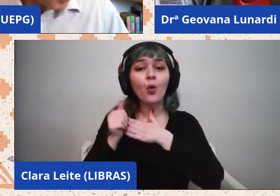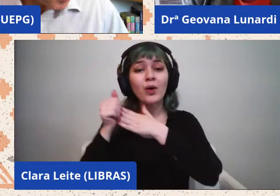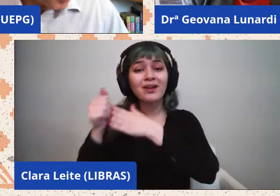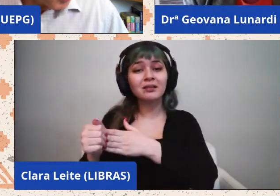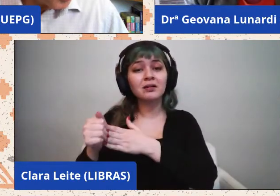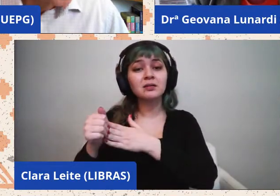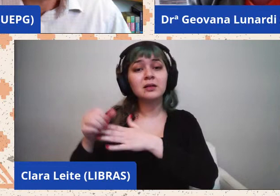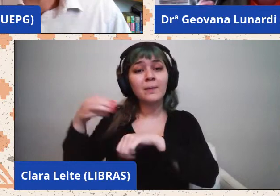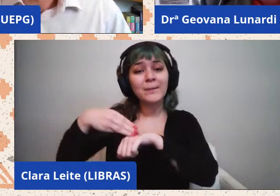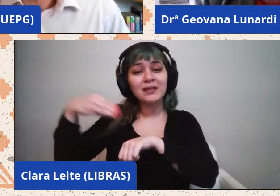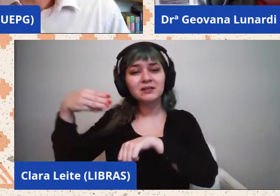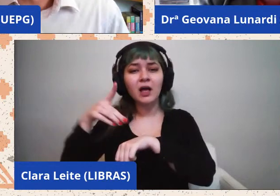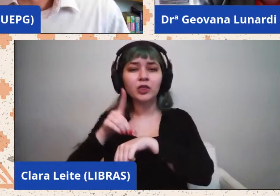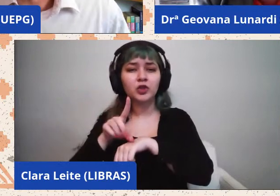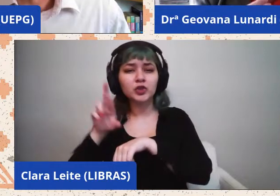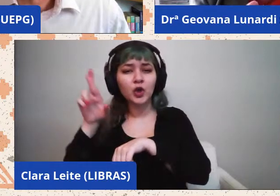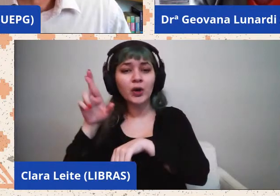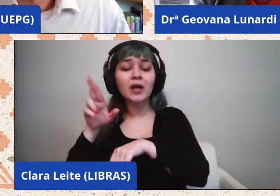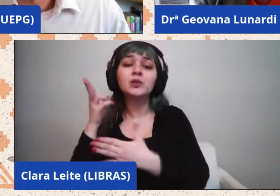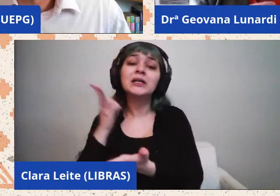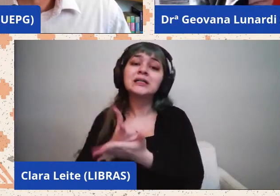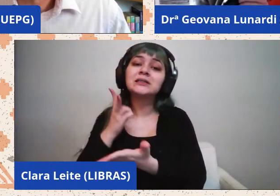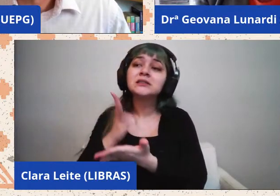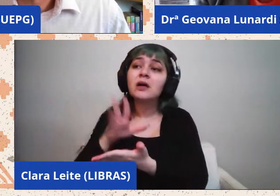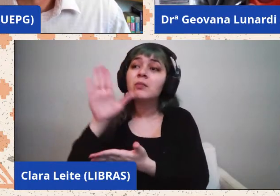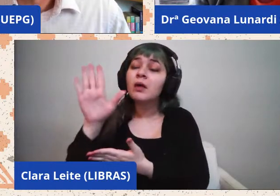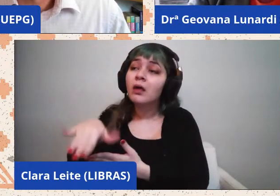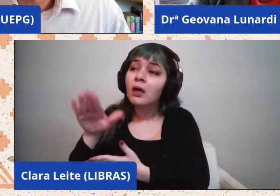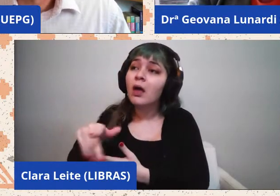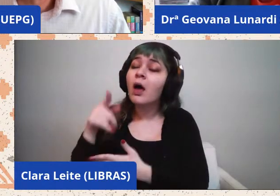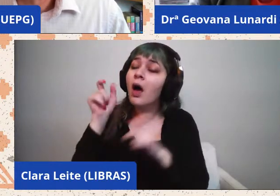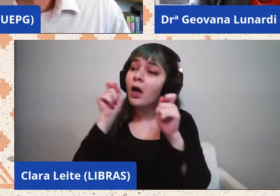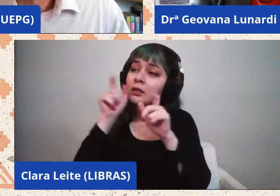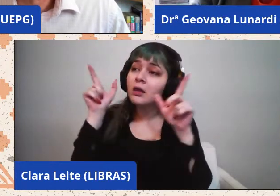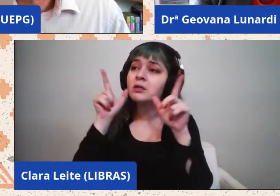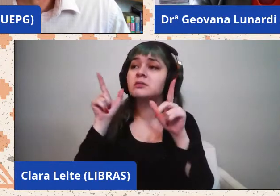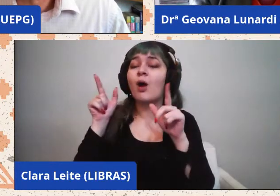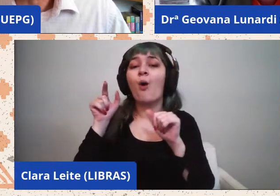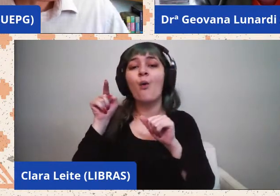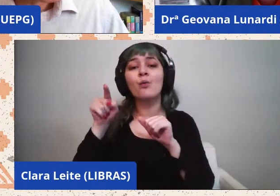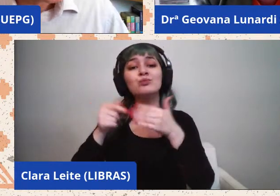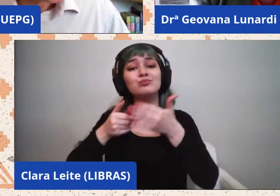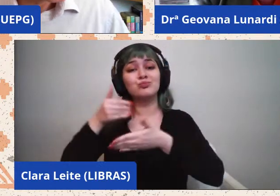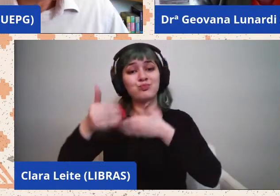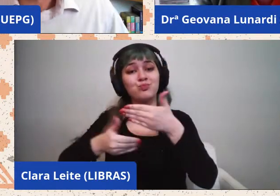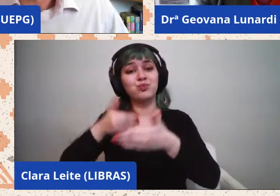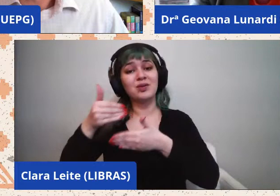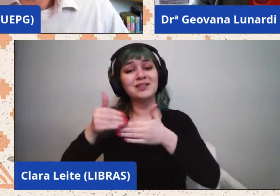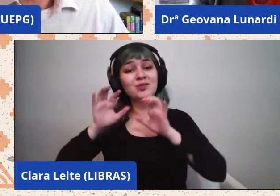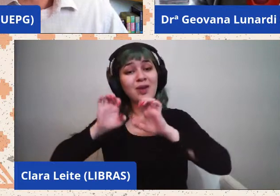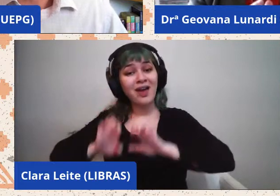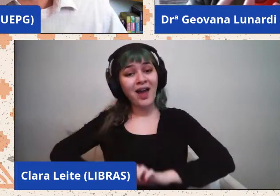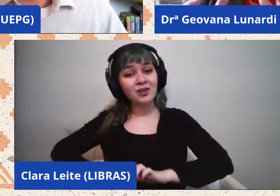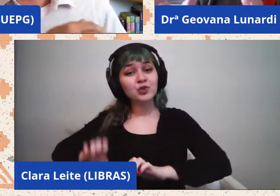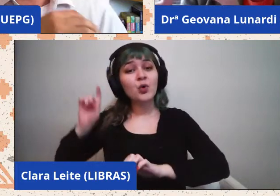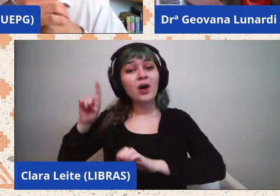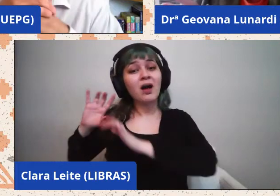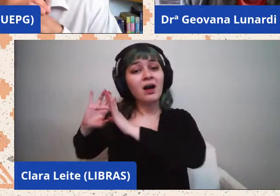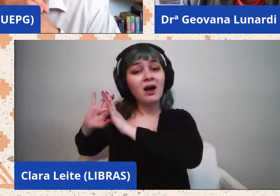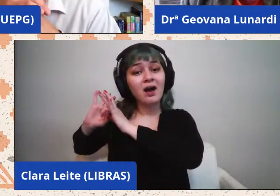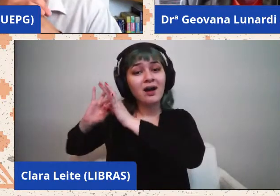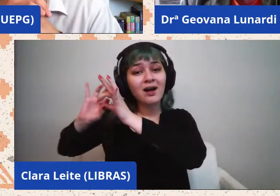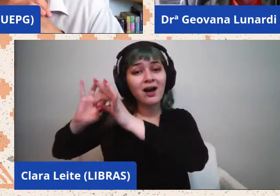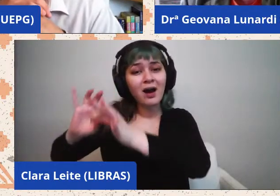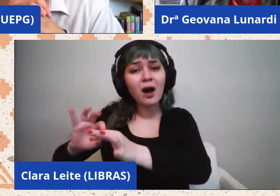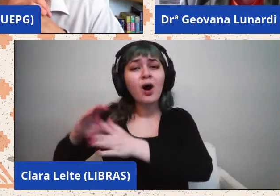mestrandos e doutorandos, chamar sempre a atenção como esse processo ético é um processo que acompanha